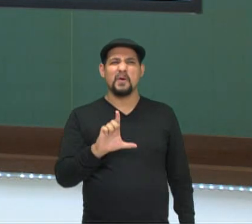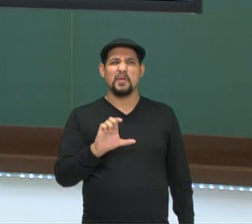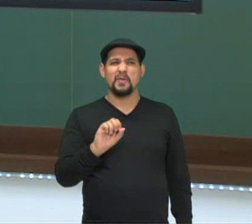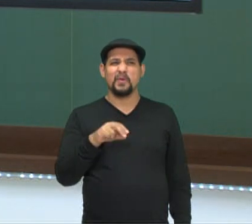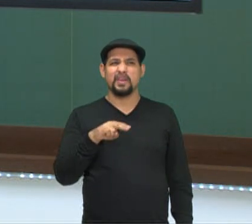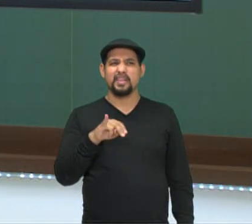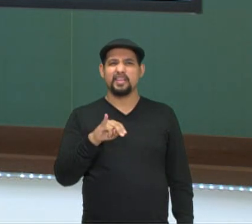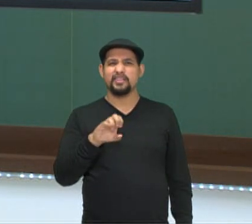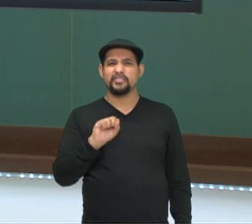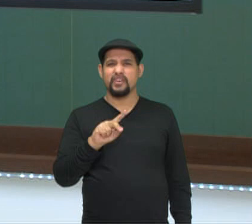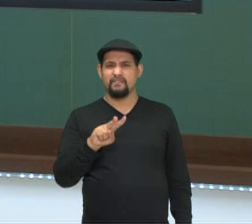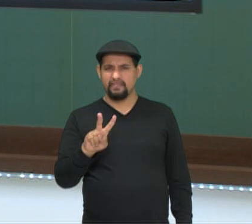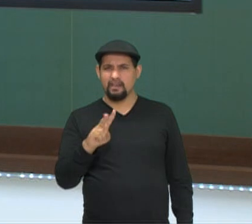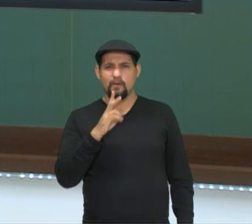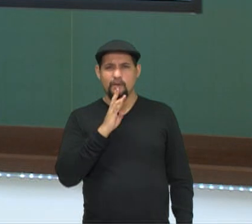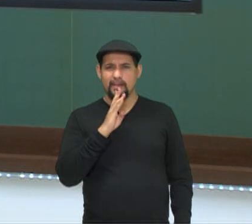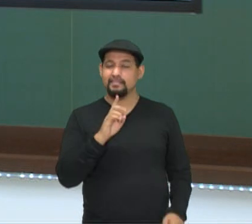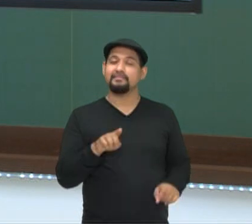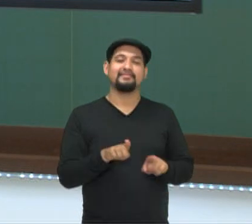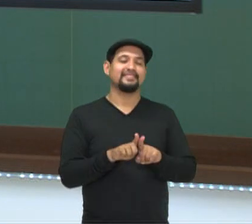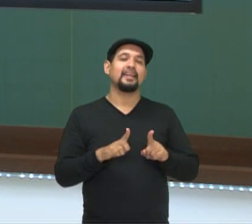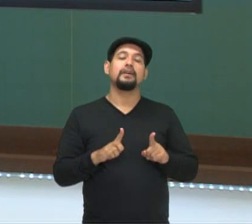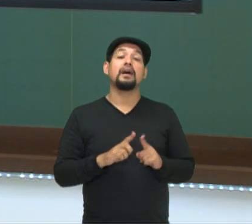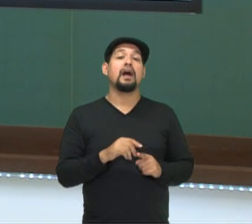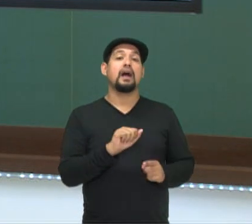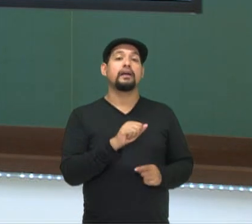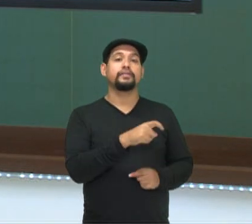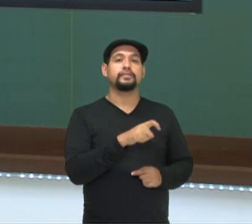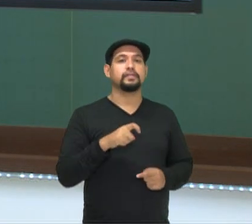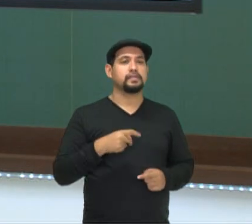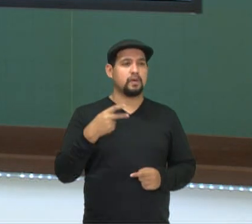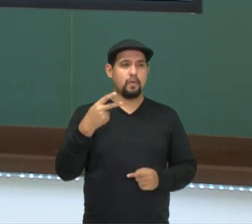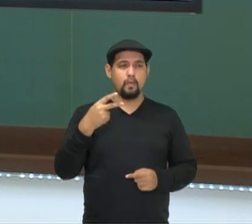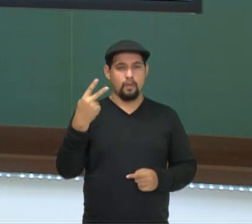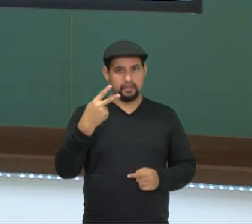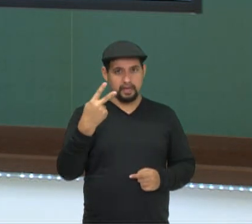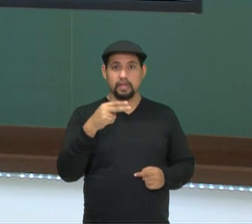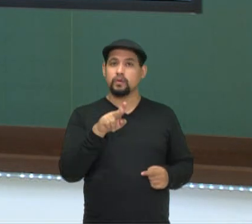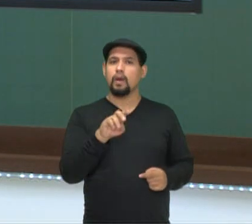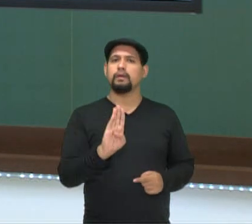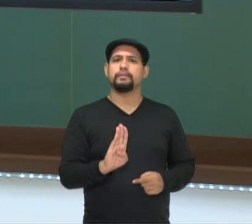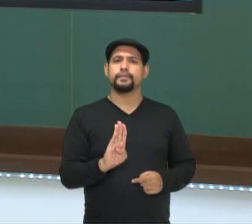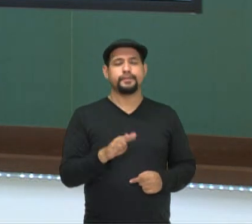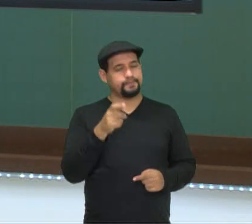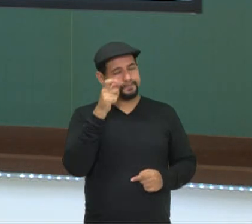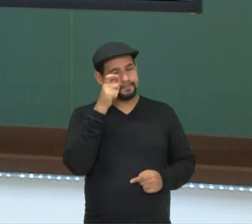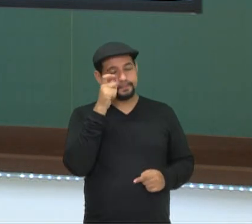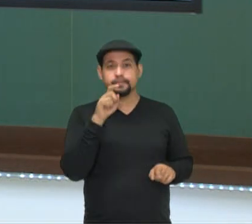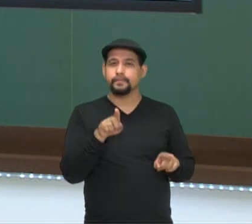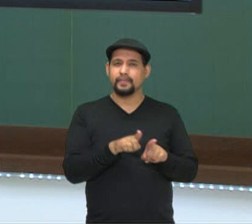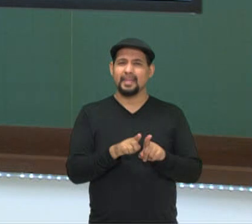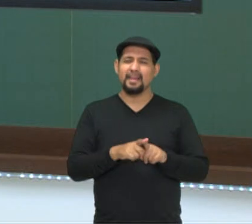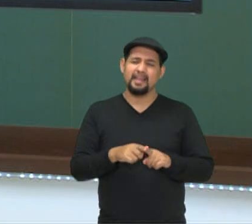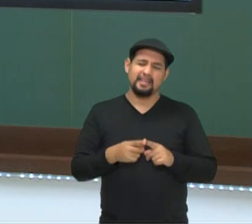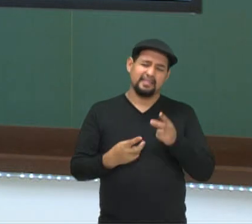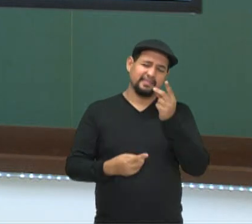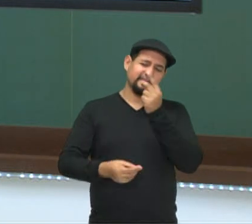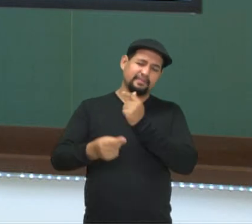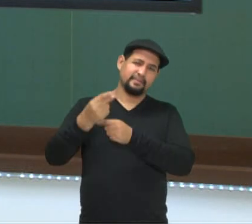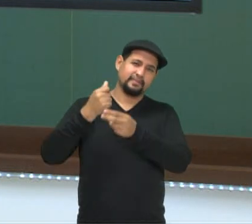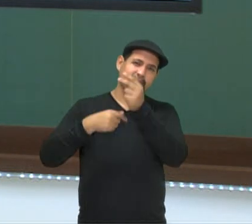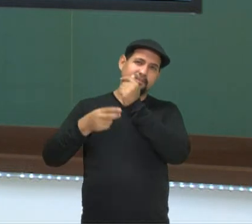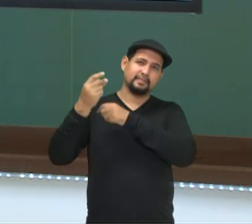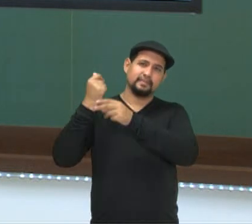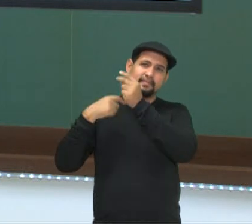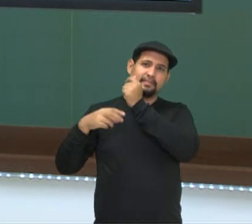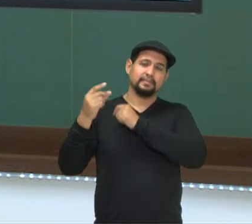podem ser traduzidos por equações do tipo a x ao quadrado = B Olha que interessante é muito tempo atrás ele já